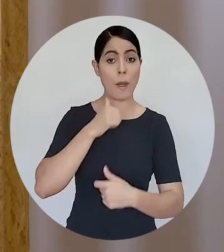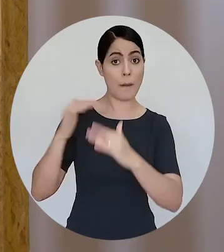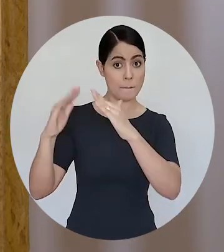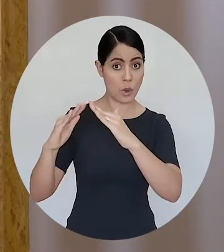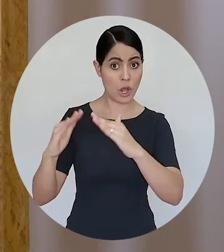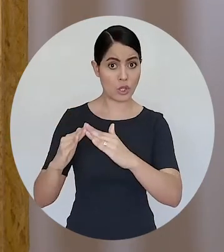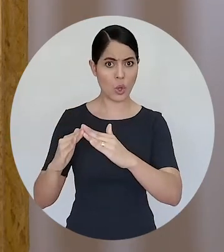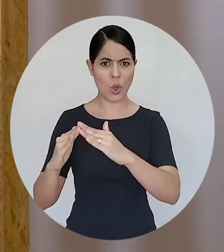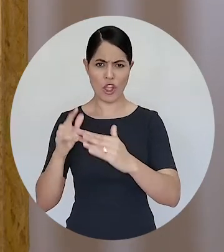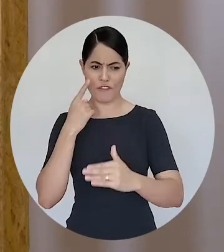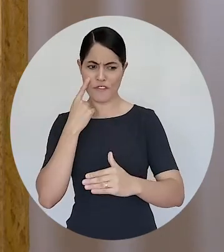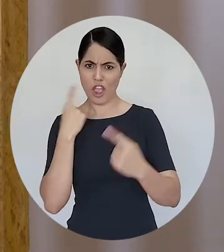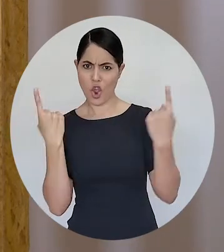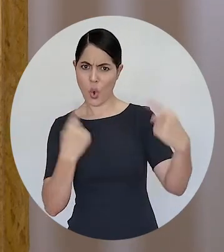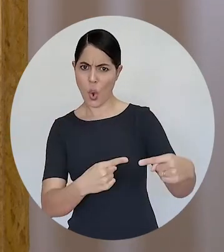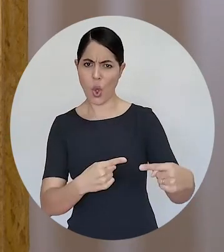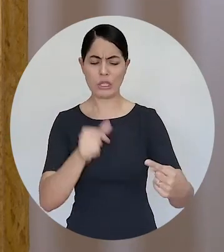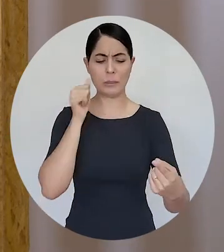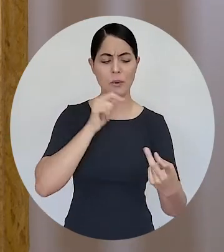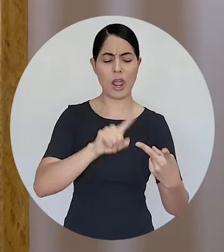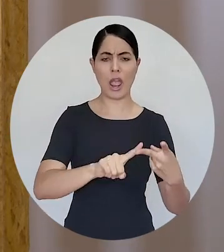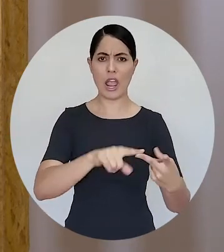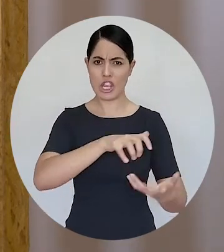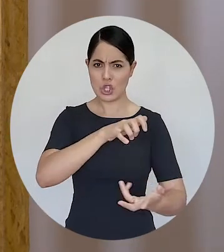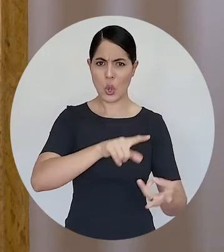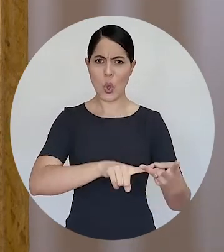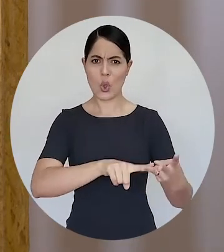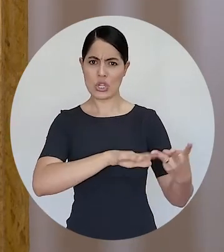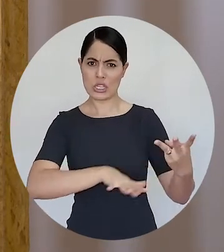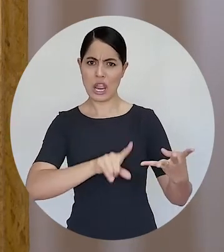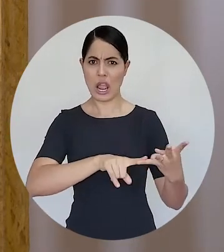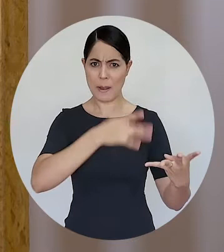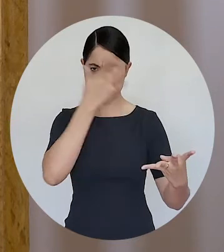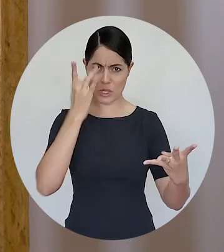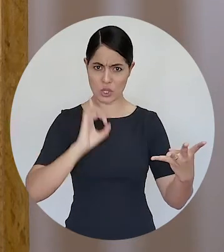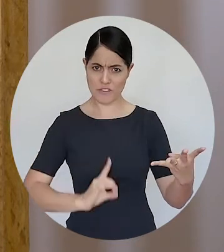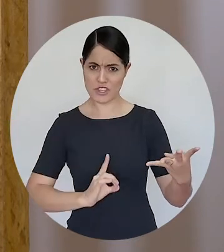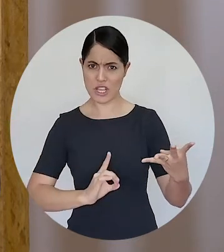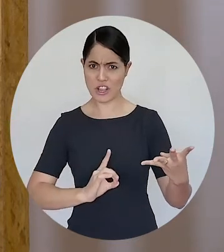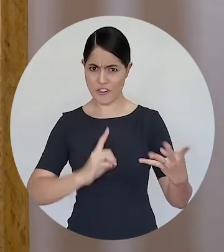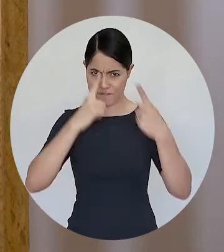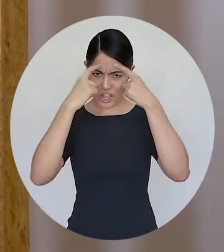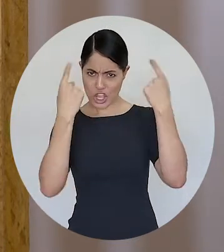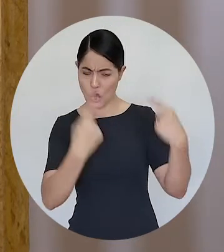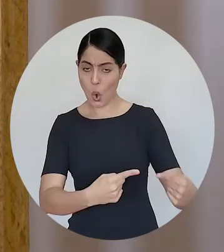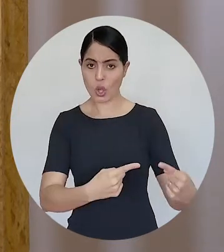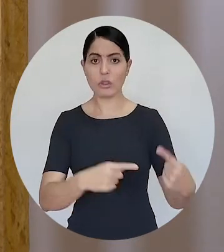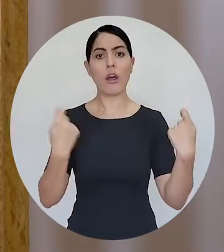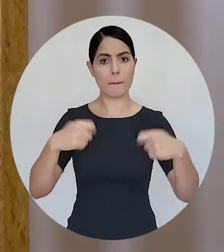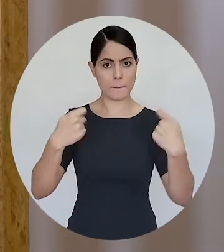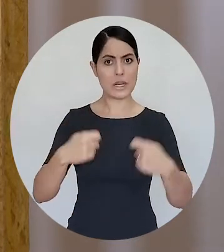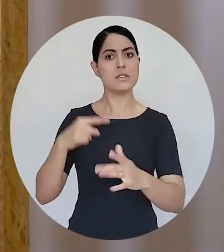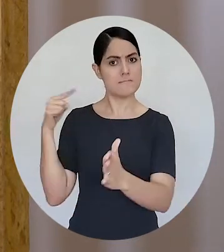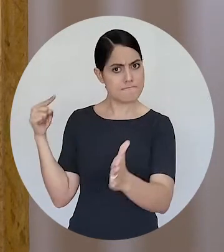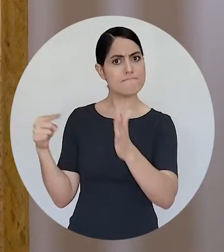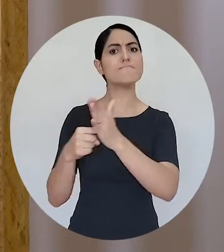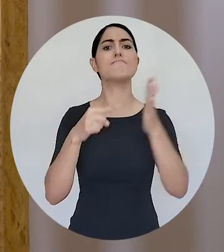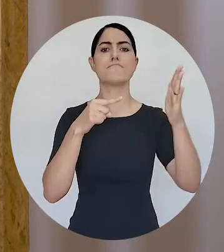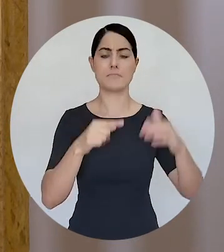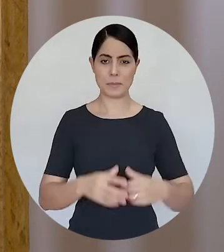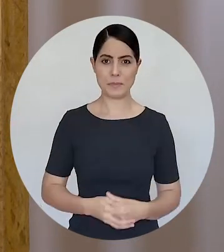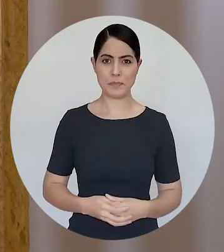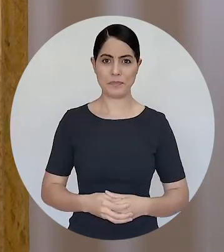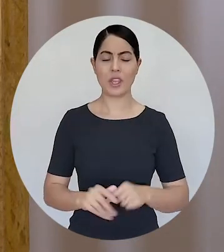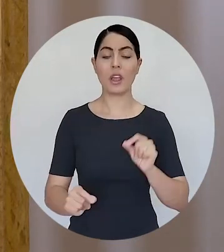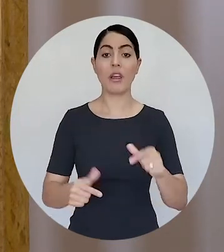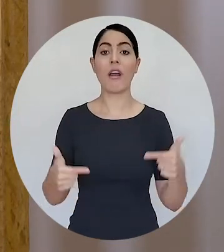autoridades casos de violência contra mulher, idosos, crianças e pessoas com deficiência. A iniciativa do